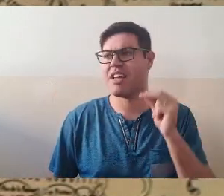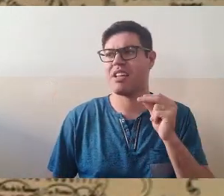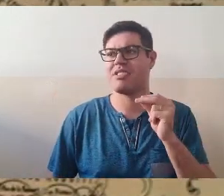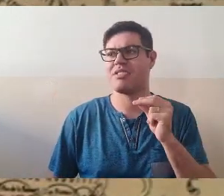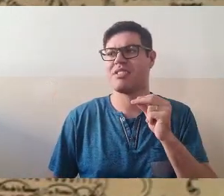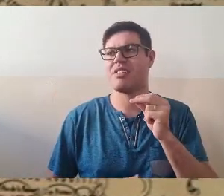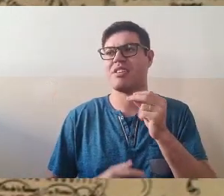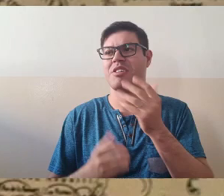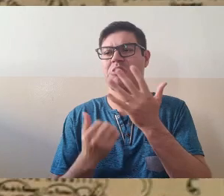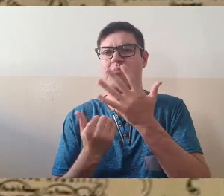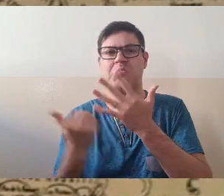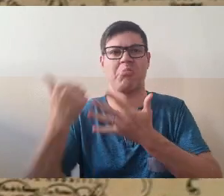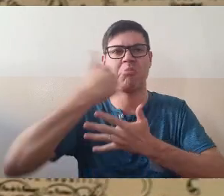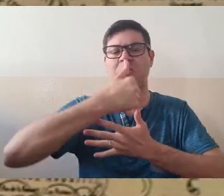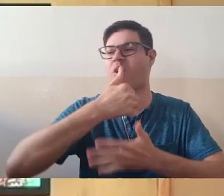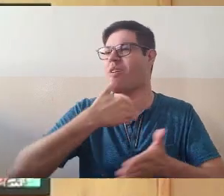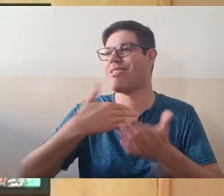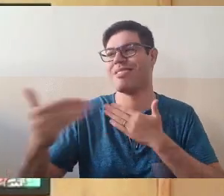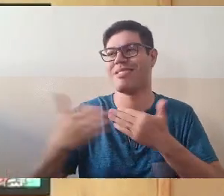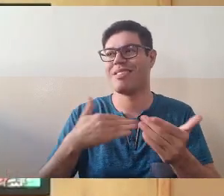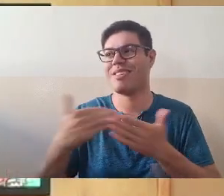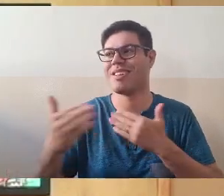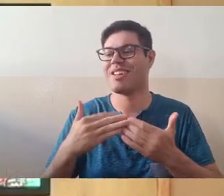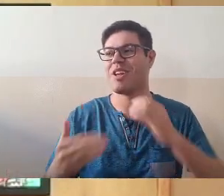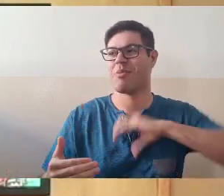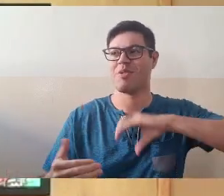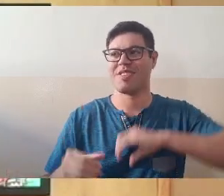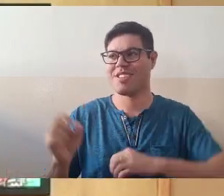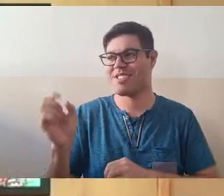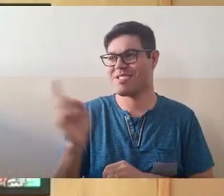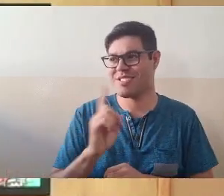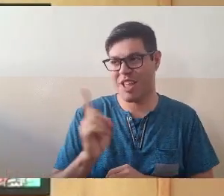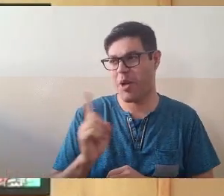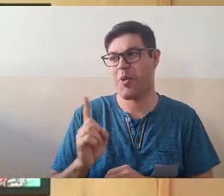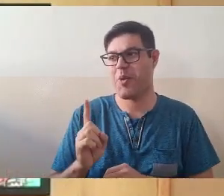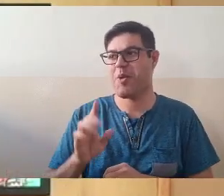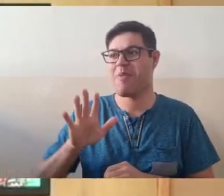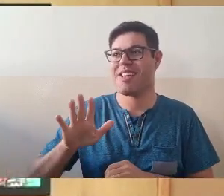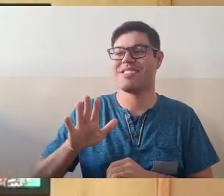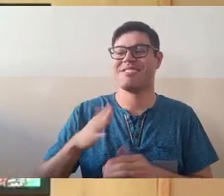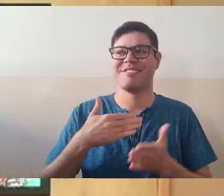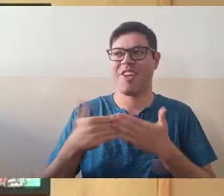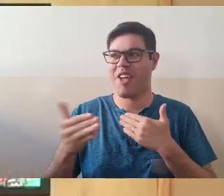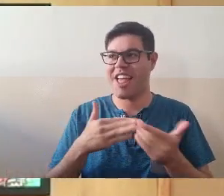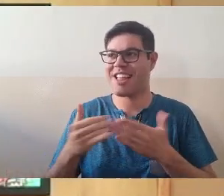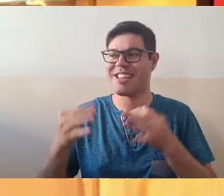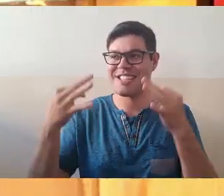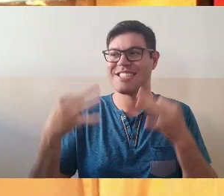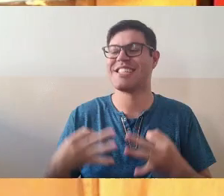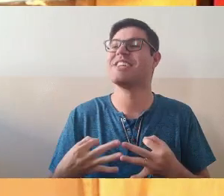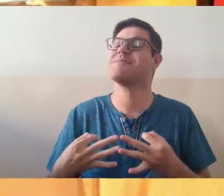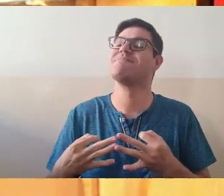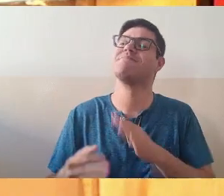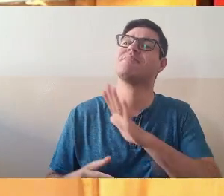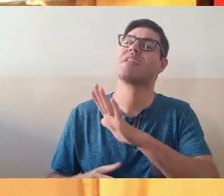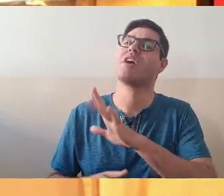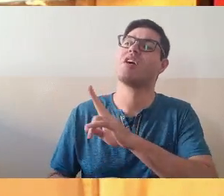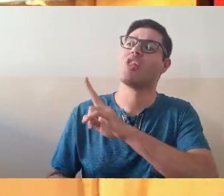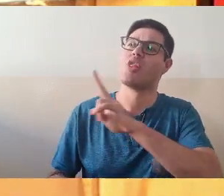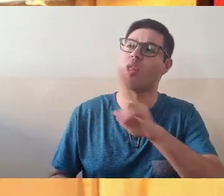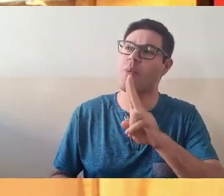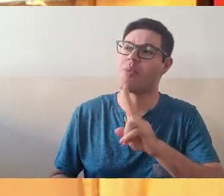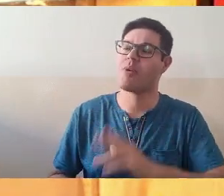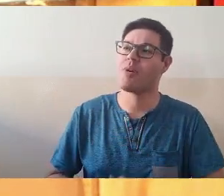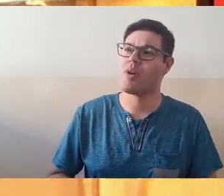sim. Mas é questão da língua portuguesa, é só mudar um pouquinho e dá certo. Agora, o seu nome é